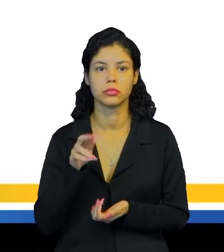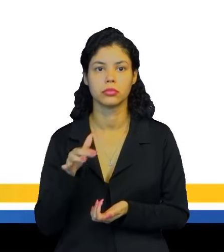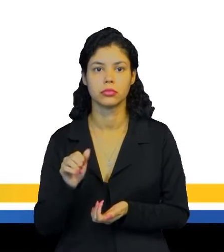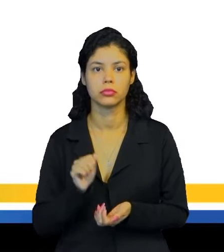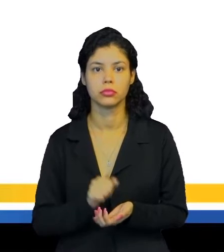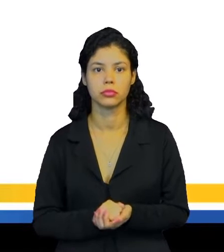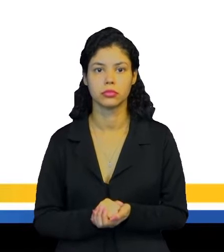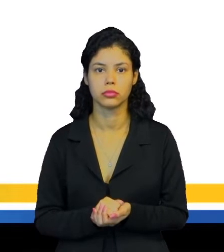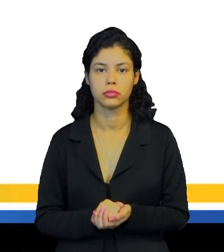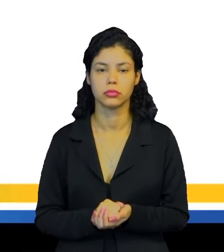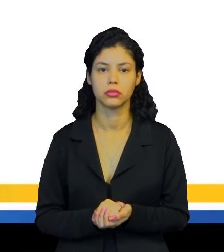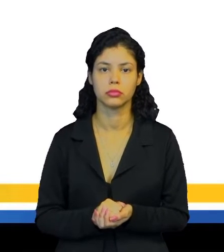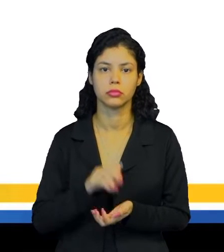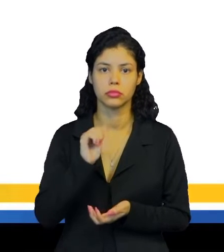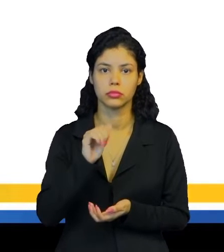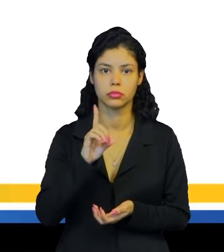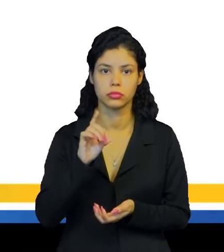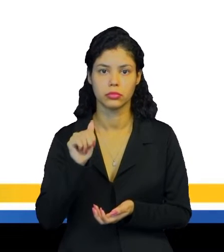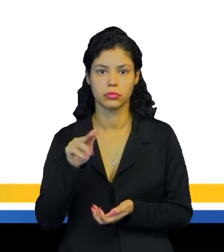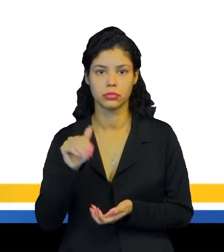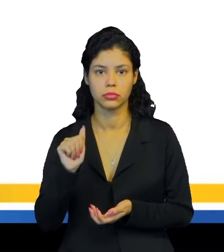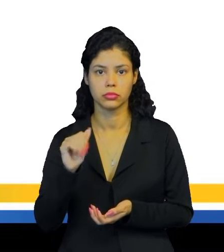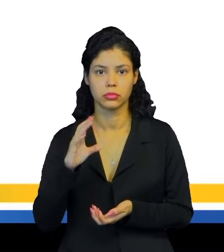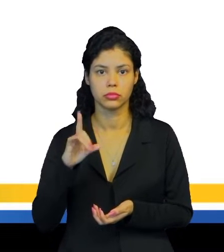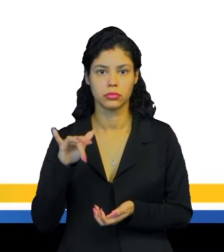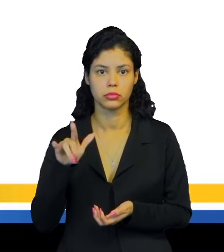a obra A Dama das Camélias,